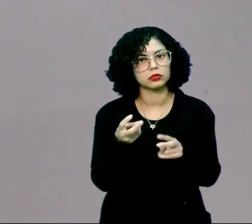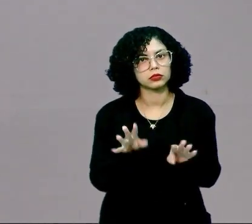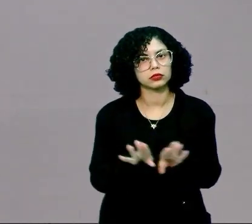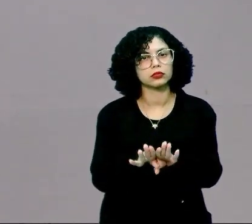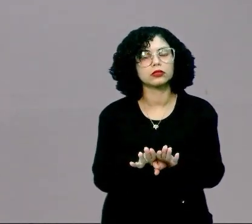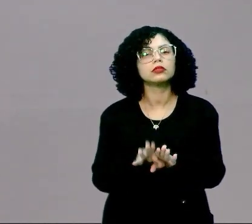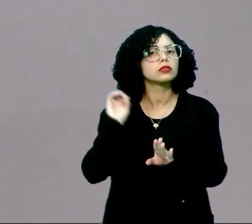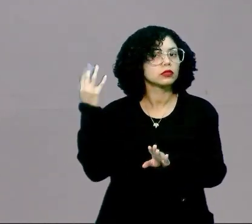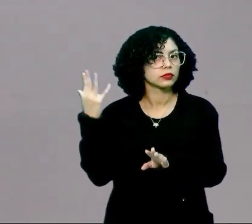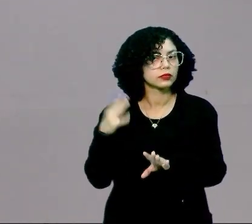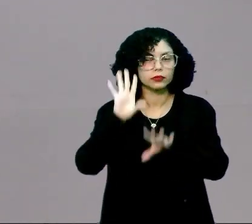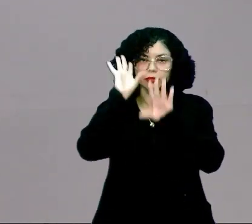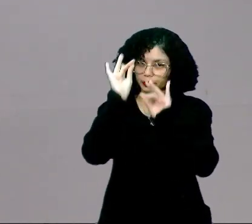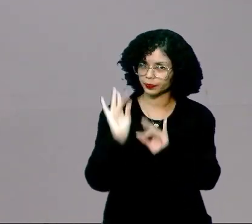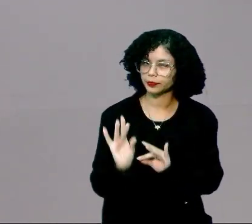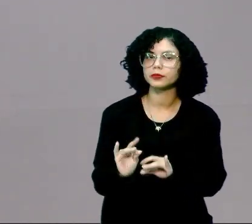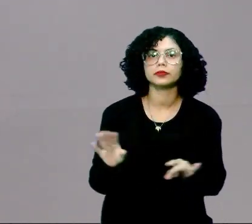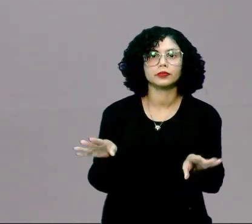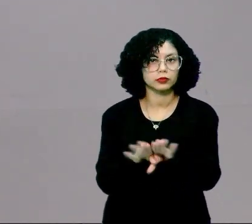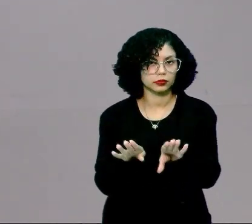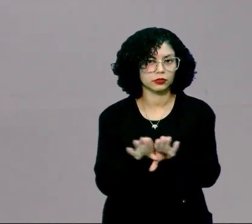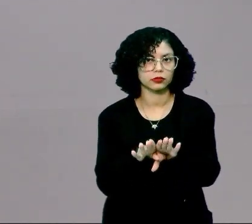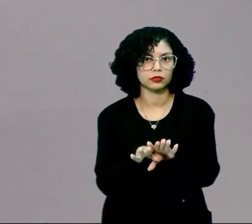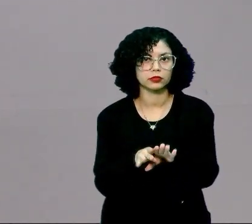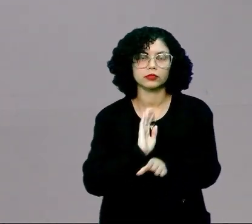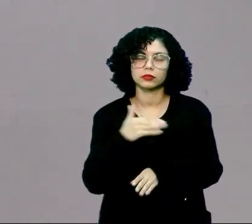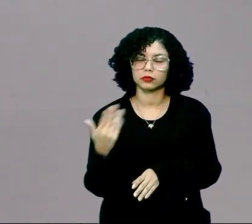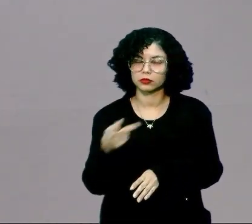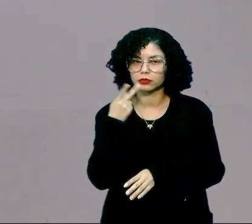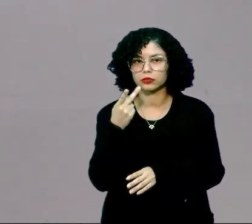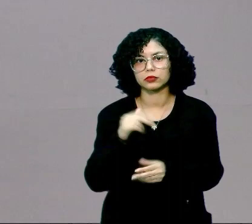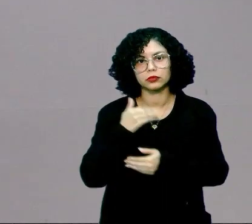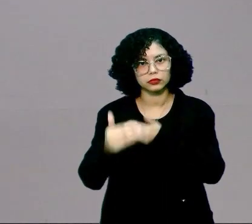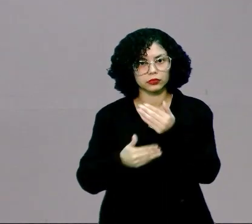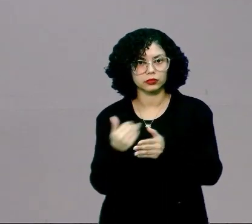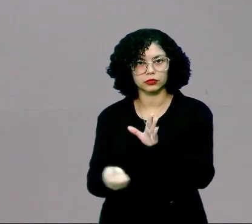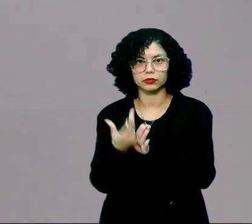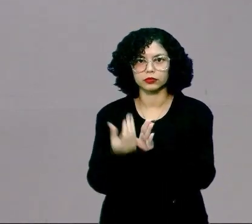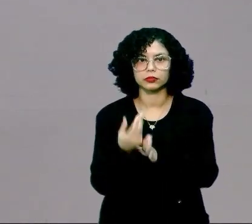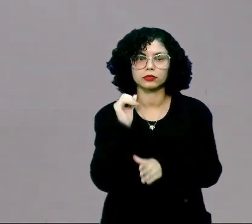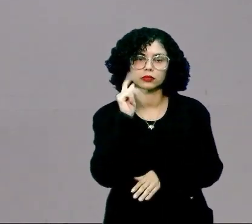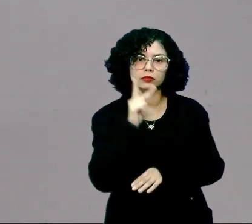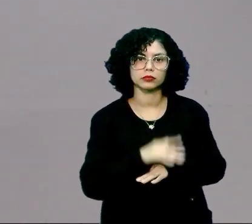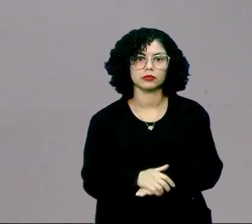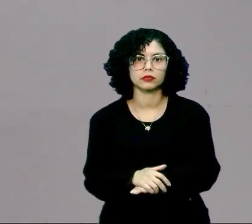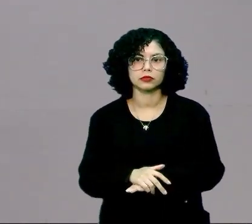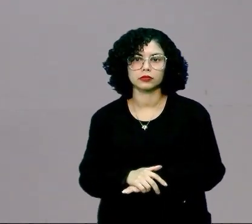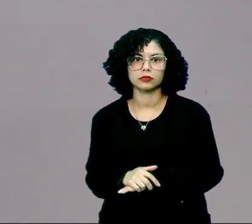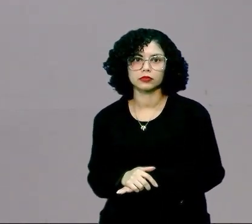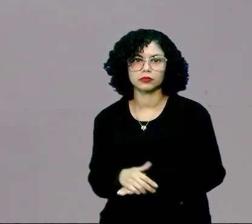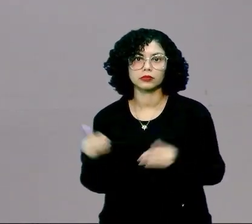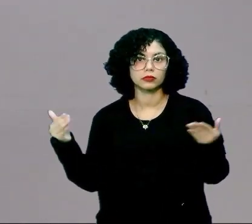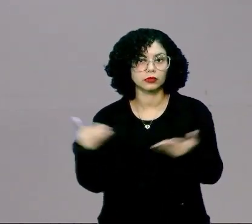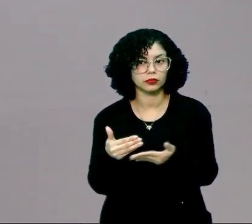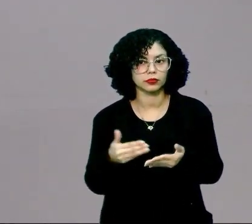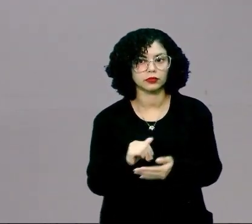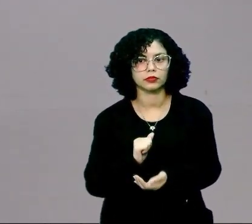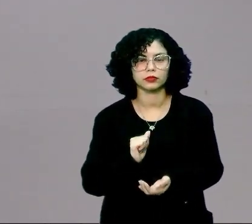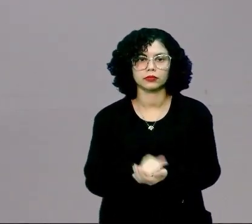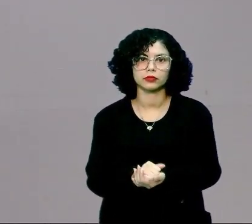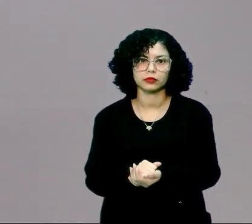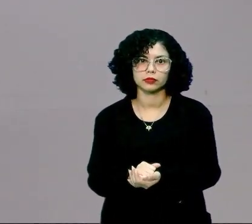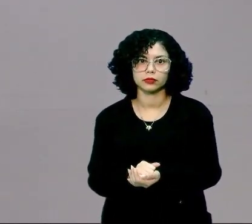esse recurso estilístico aqui, quando a gente fala desse processo de produção, tá? Vamos agora